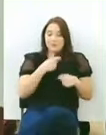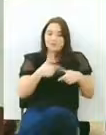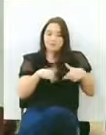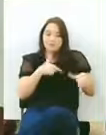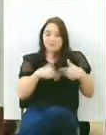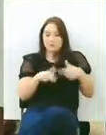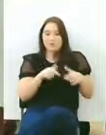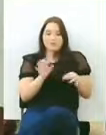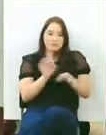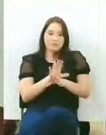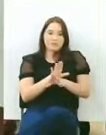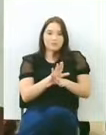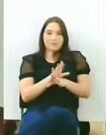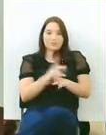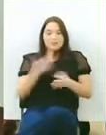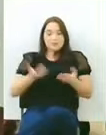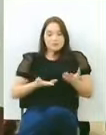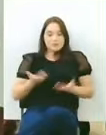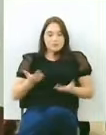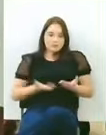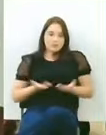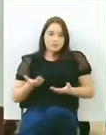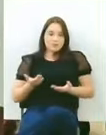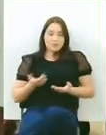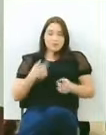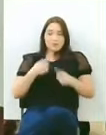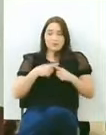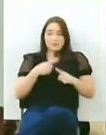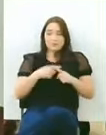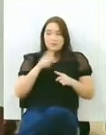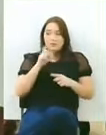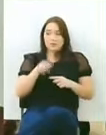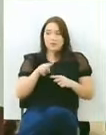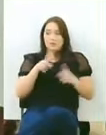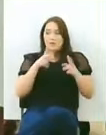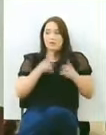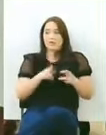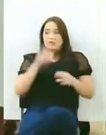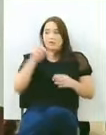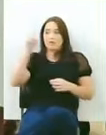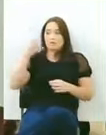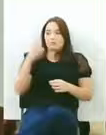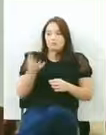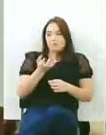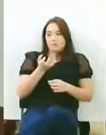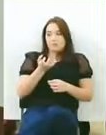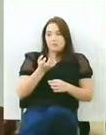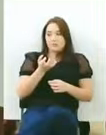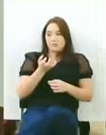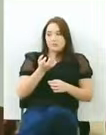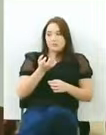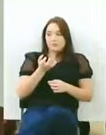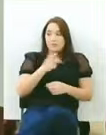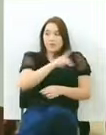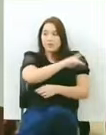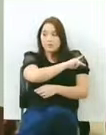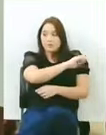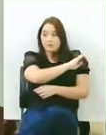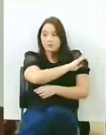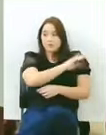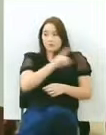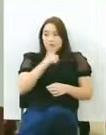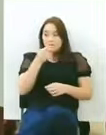espontaneamente, prontos para servir, porque é assim que Deus quer. Quando